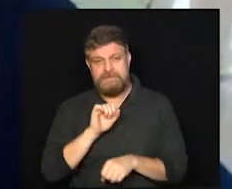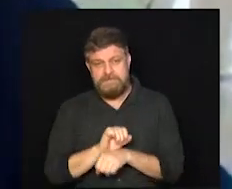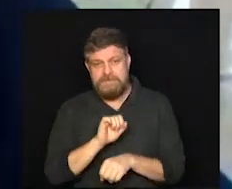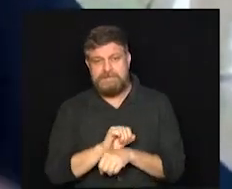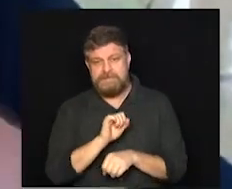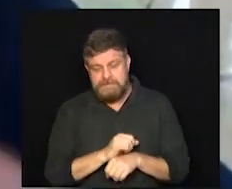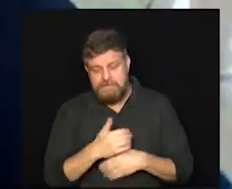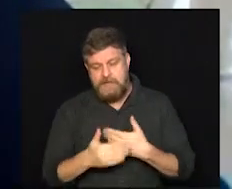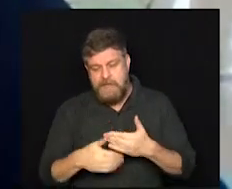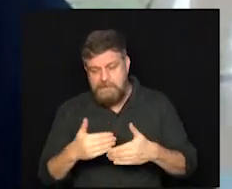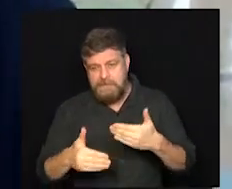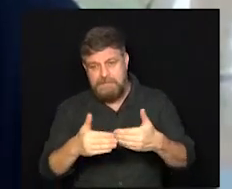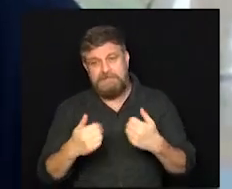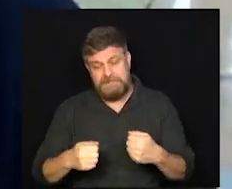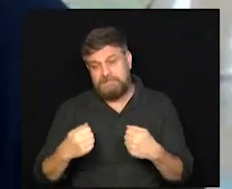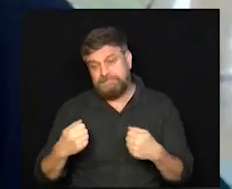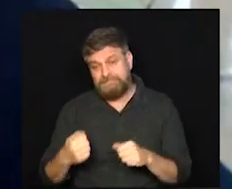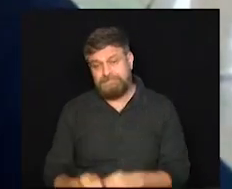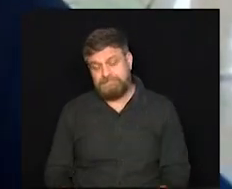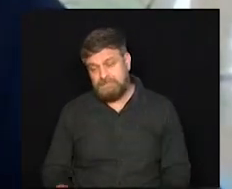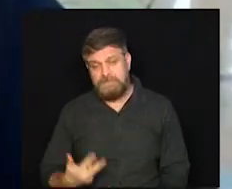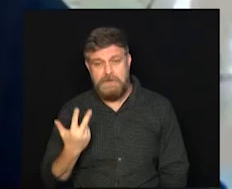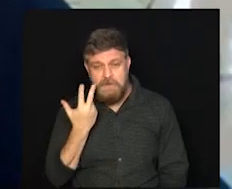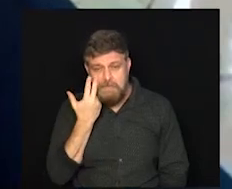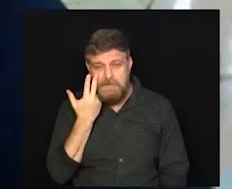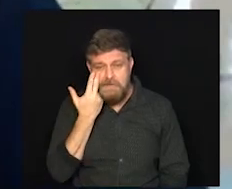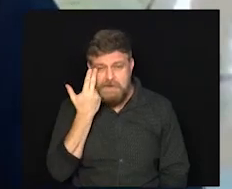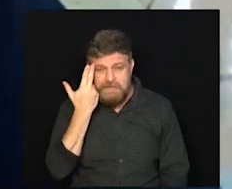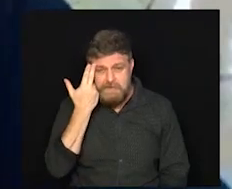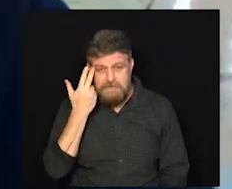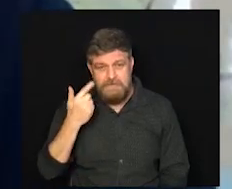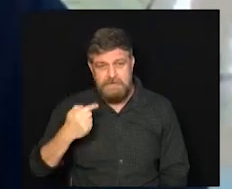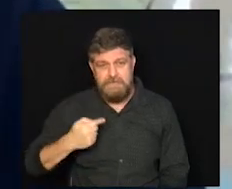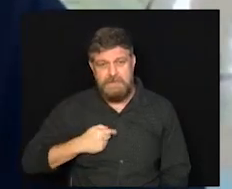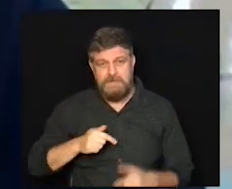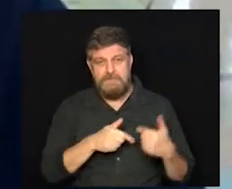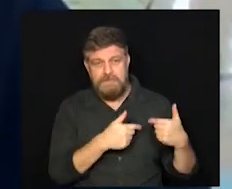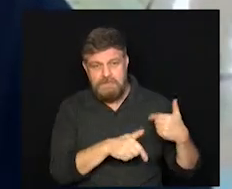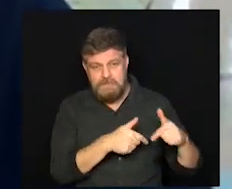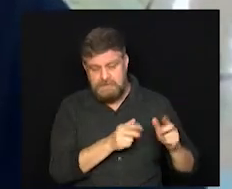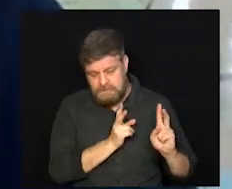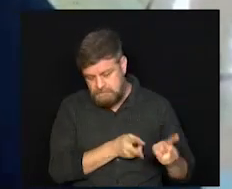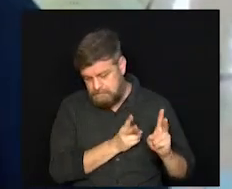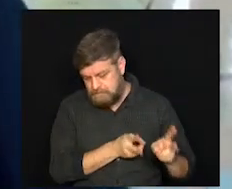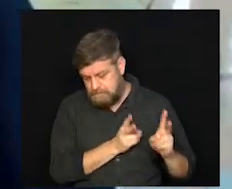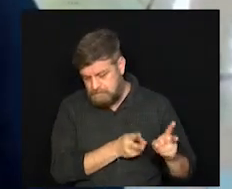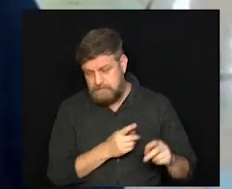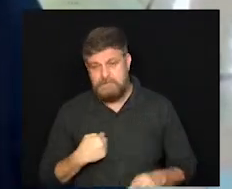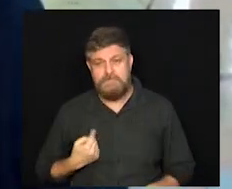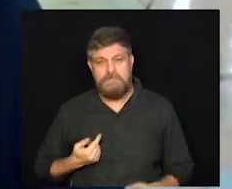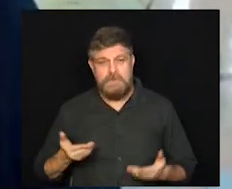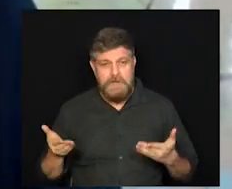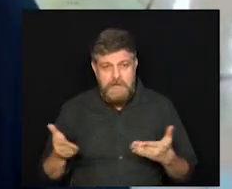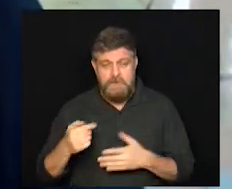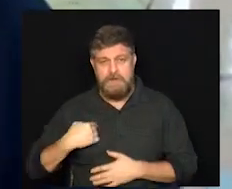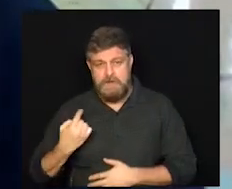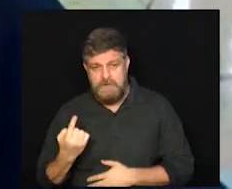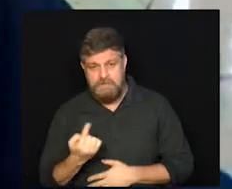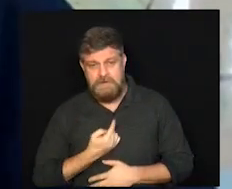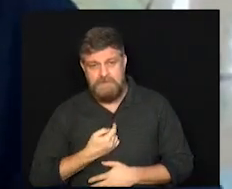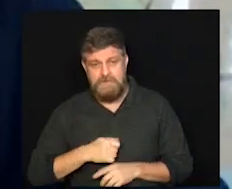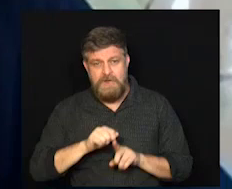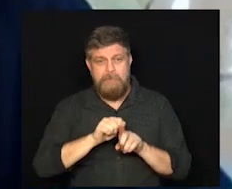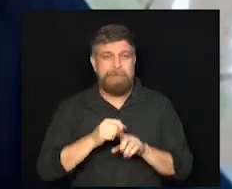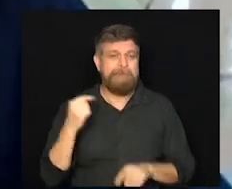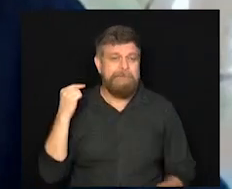tomamos a decisão de fazer, mas mesmo assim eu resolvi manter o trabalho aqui, porque nós vamos agora entrar no mês de maio